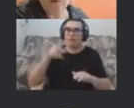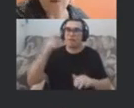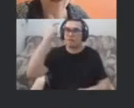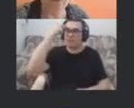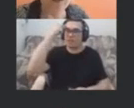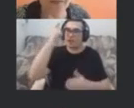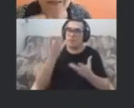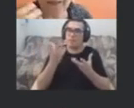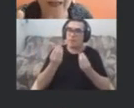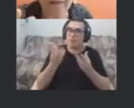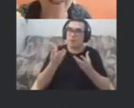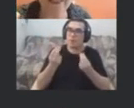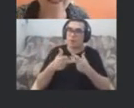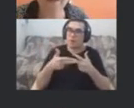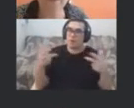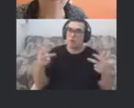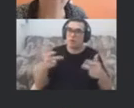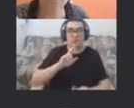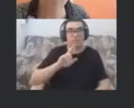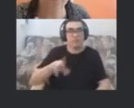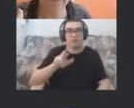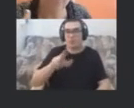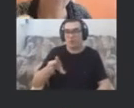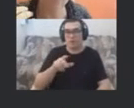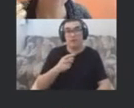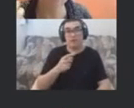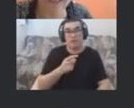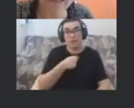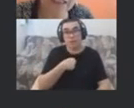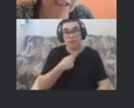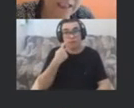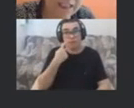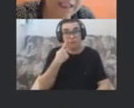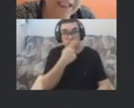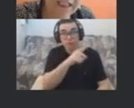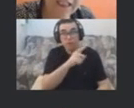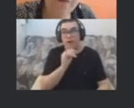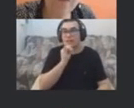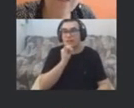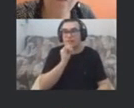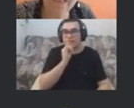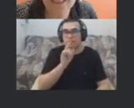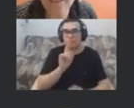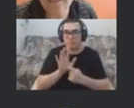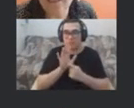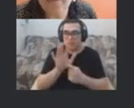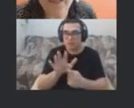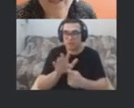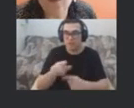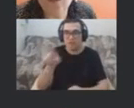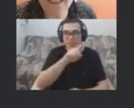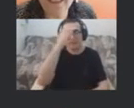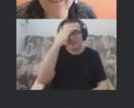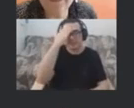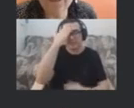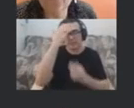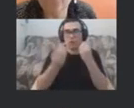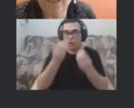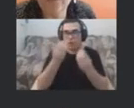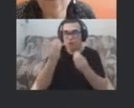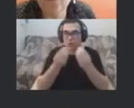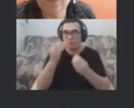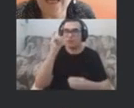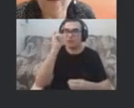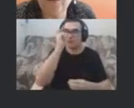não é. Eu sempre trago esse exemplo para mostrar a dificuldade que é fazer uma análise de elementos